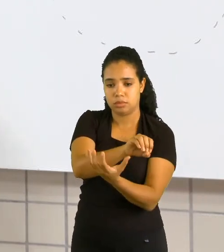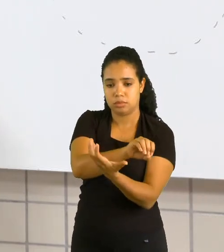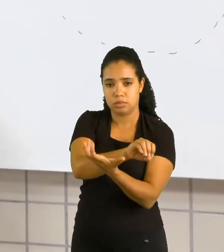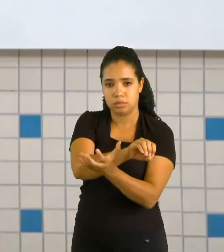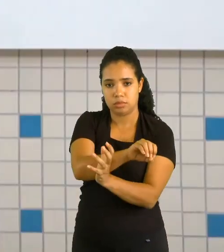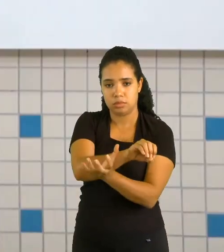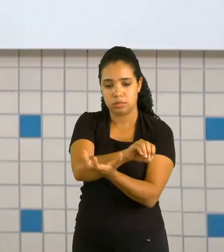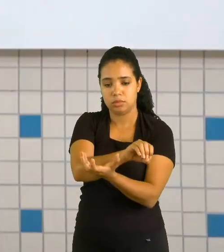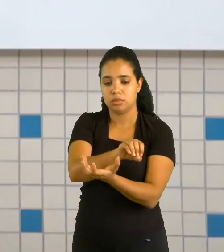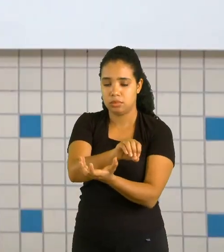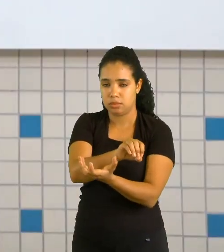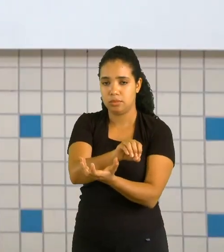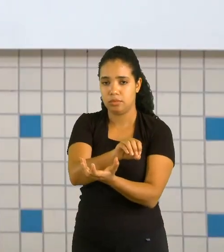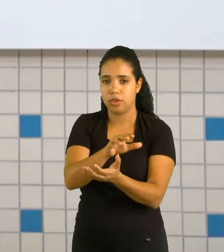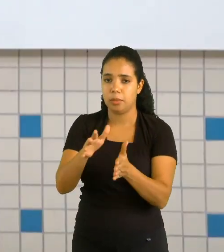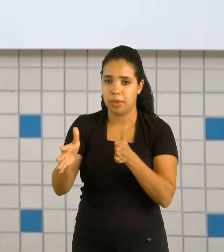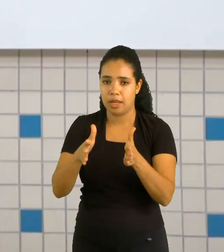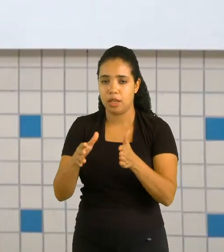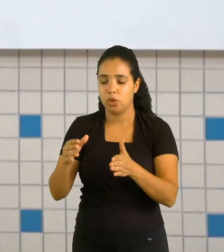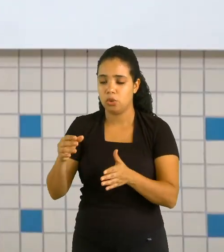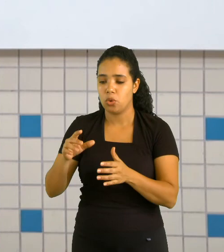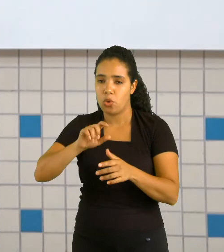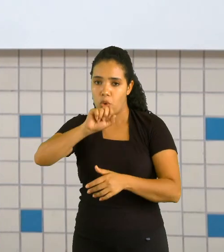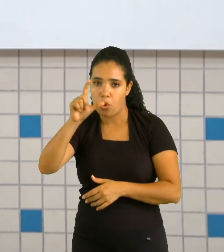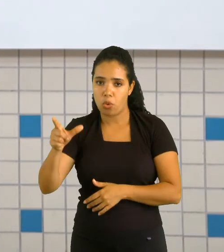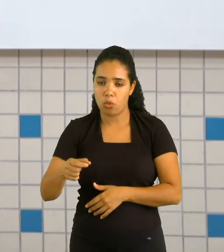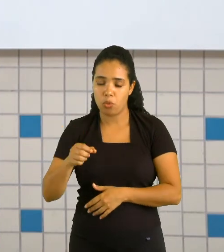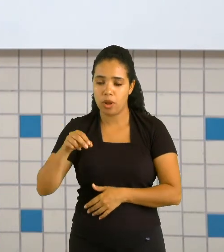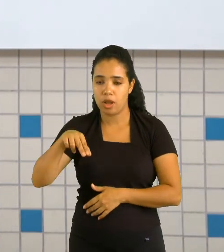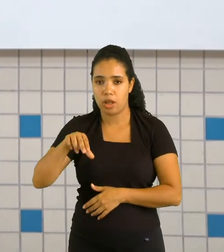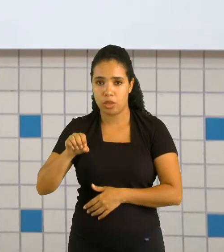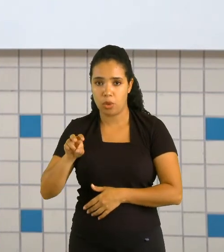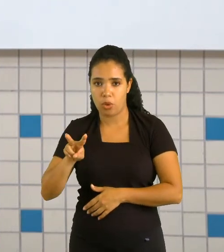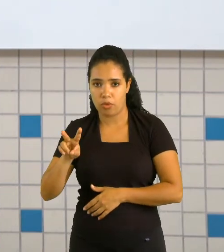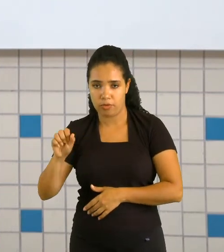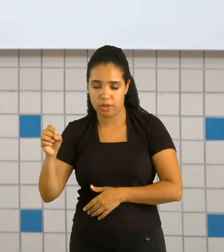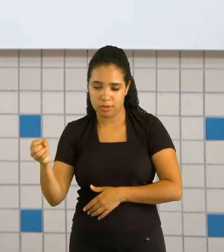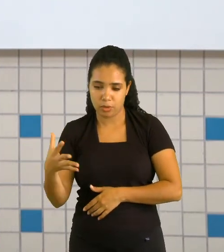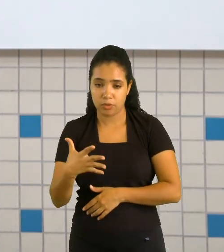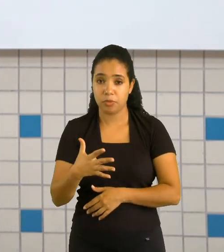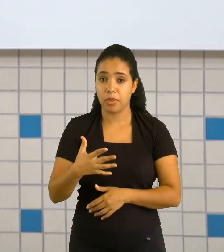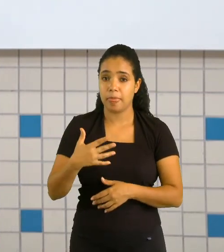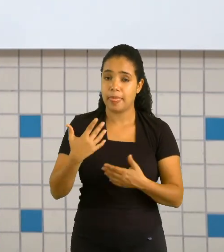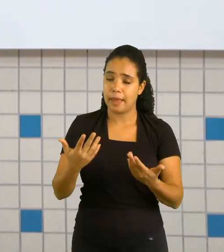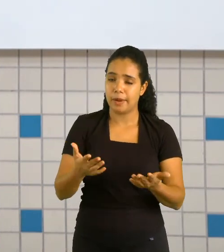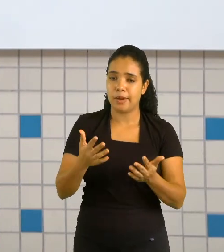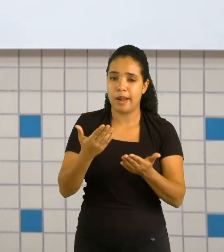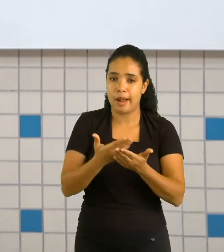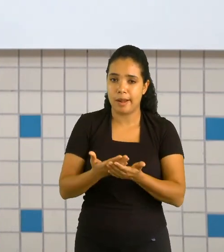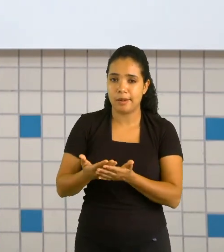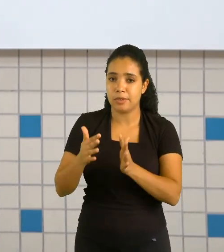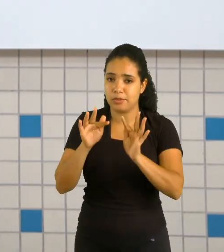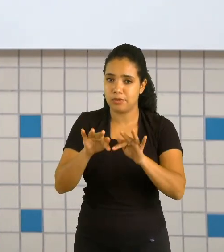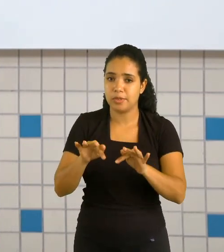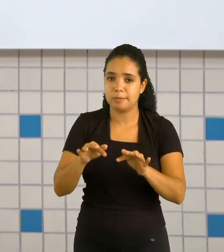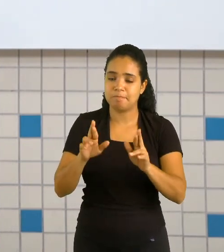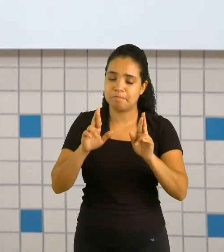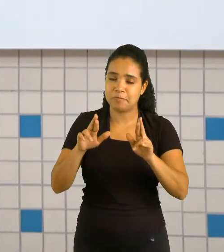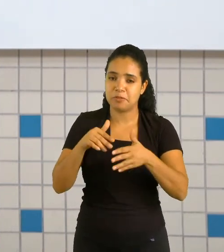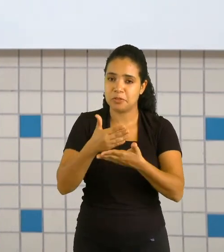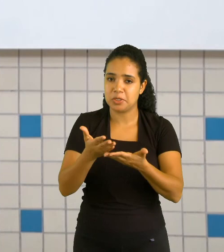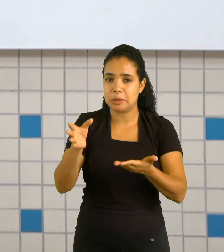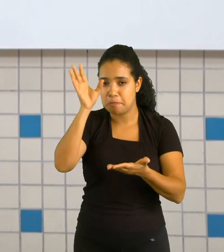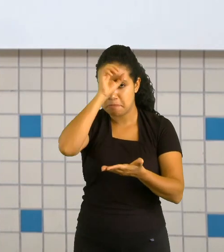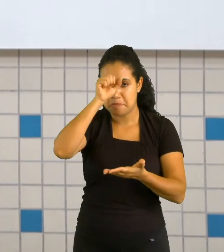Lua Nova. Então, nós chegamos ao final da nossa aula. Eu espero que vocês tenham tido bastante proveito na aula de